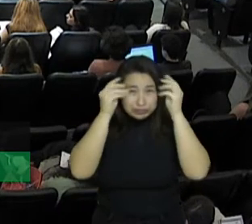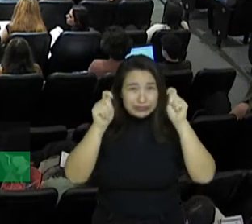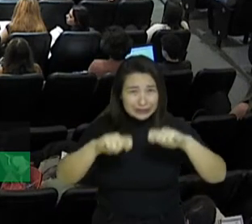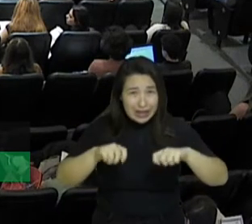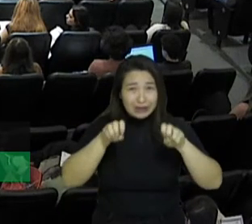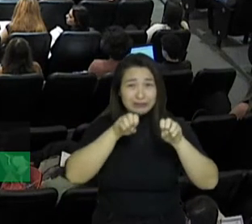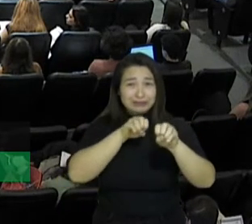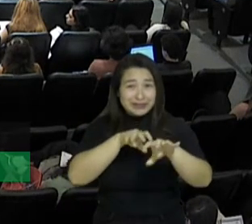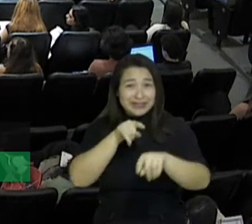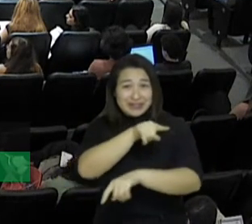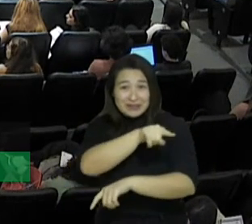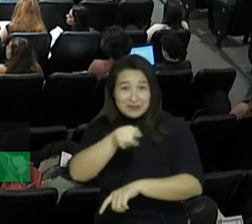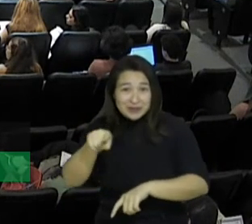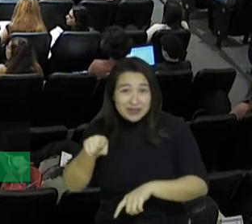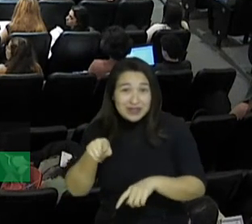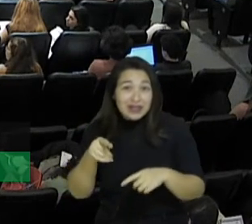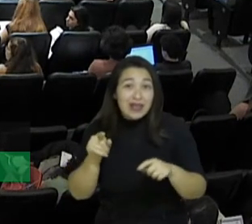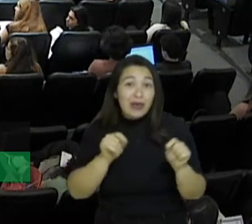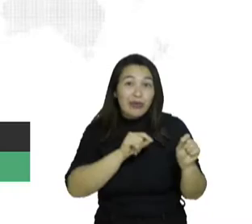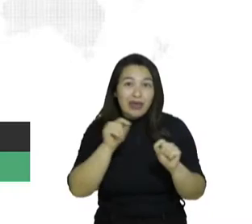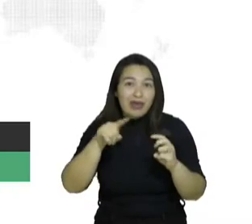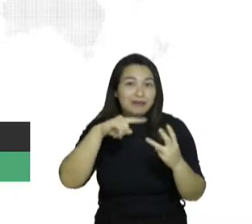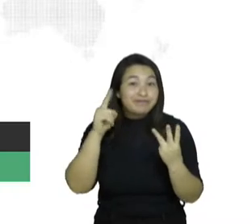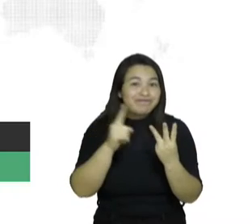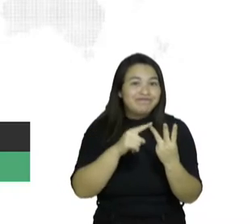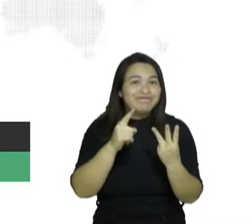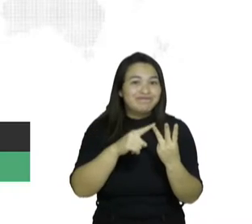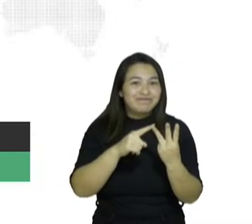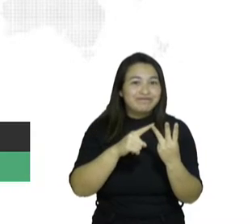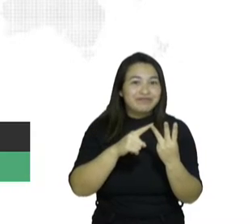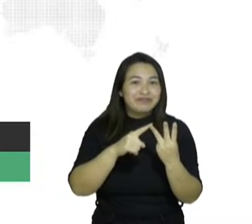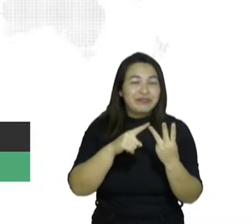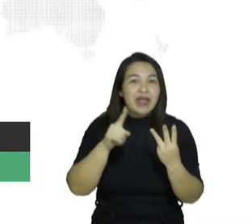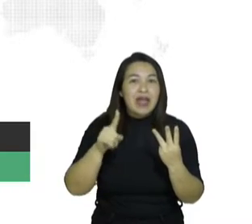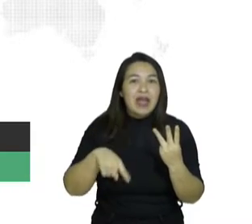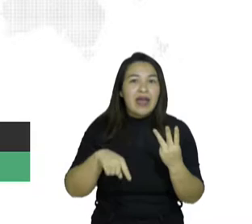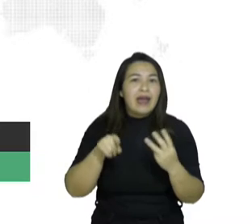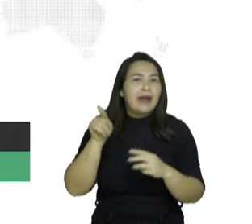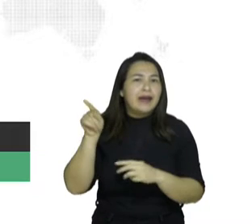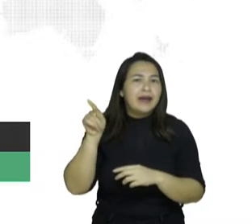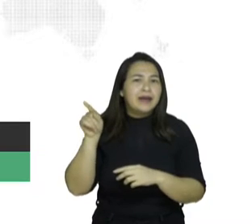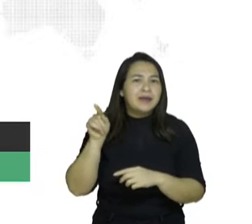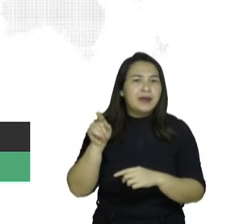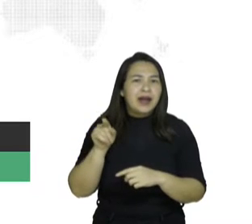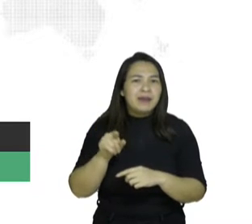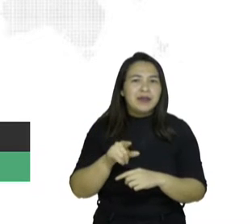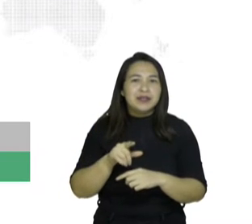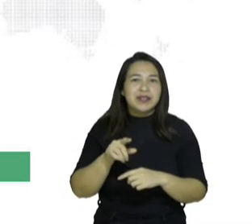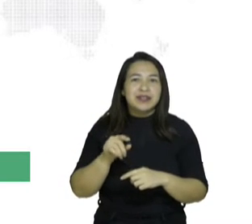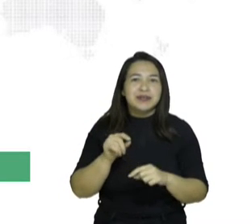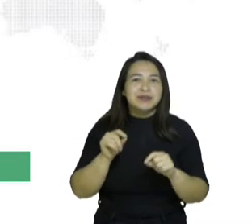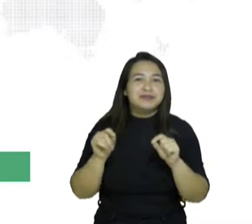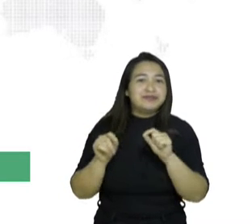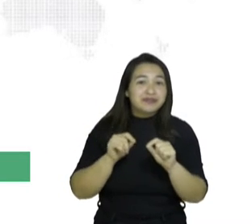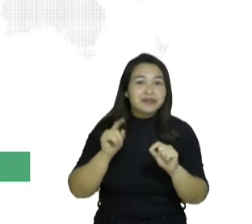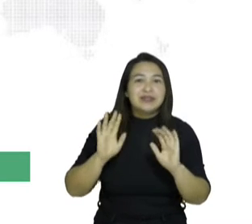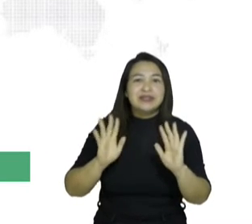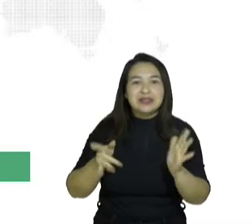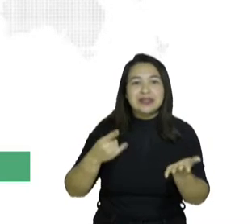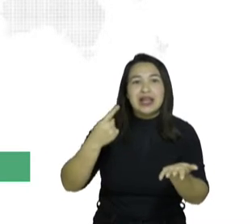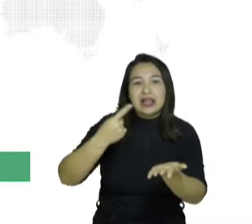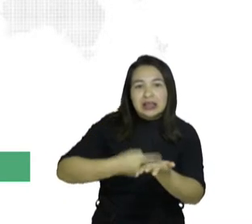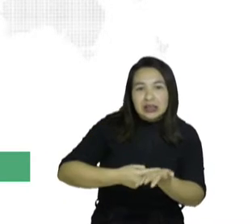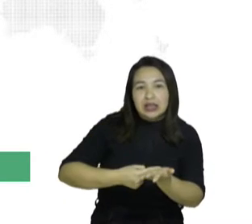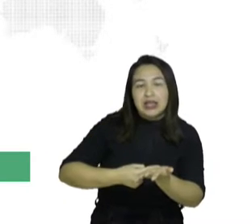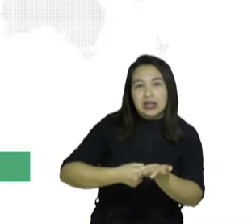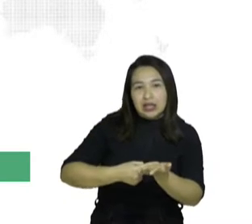pro Deputado Ivan é é o terceiro porque é o que a gente chama de low hanging Fruit a gente já tem acordo já tem Amparo jurídico para isso